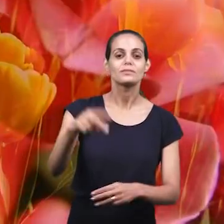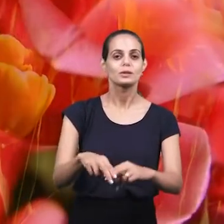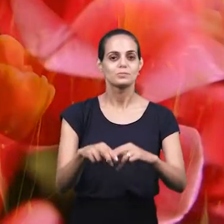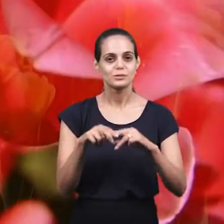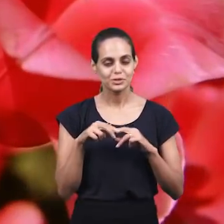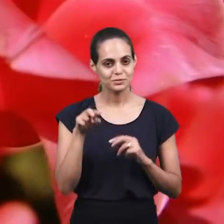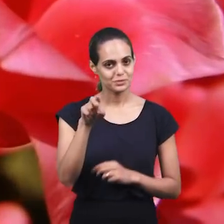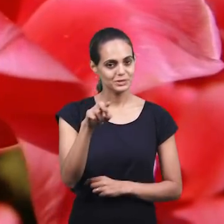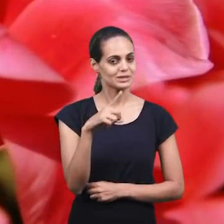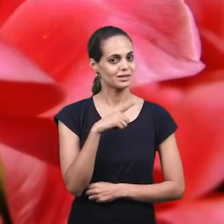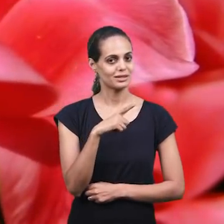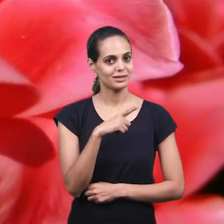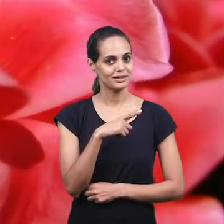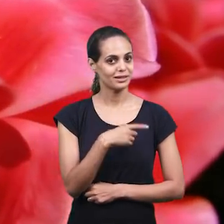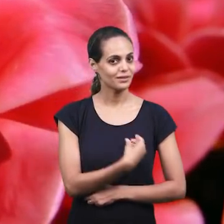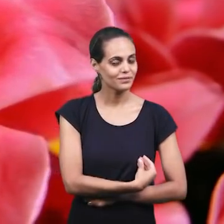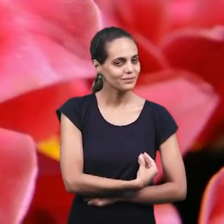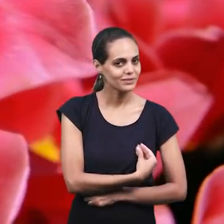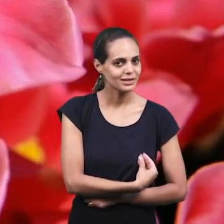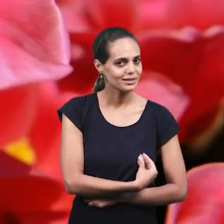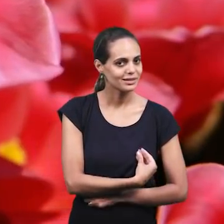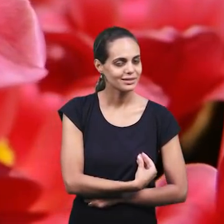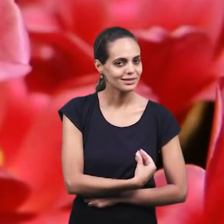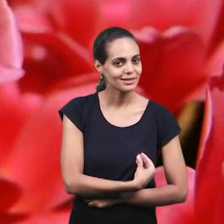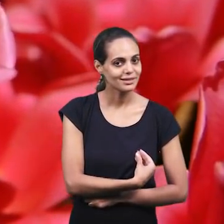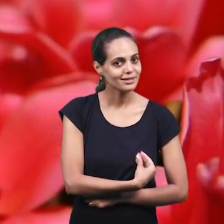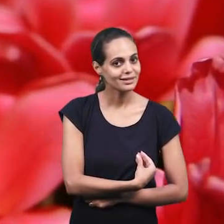pra que você tenha